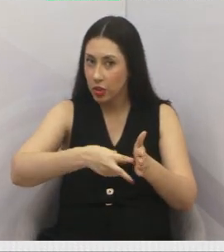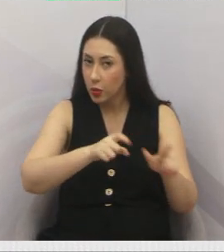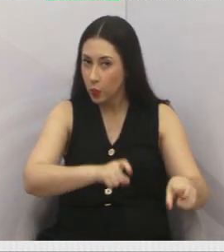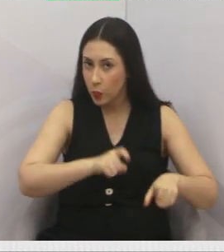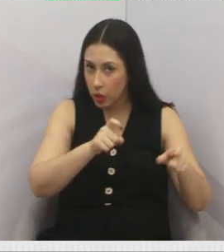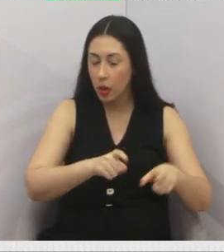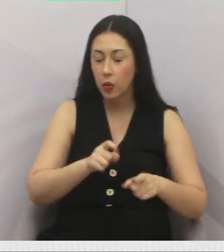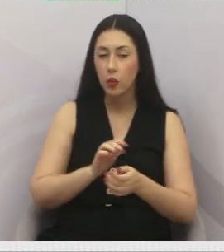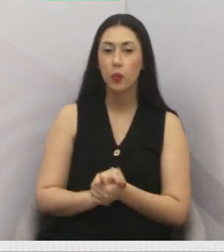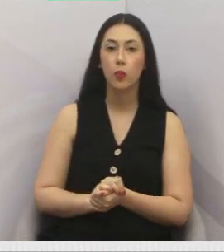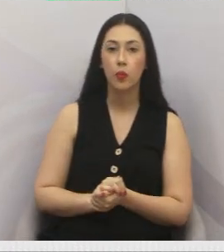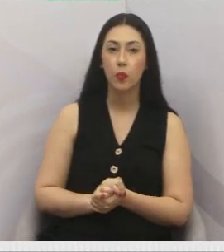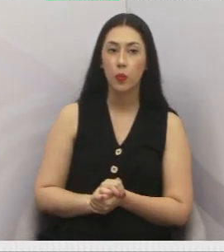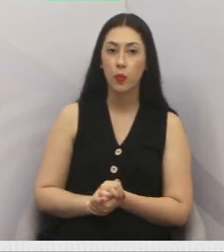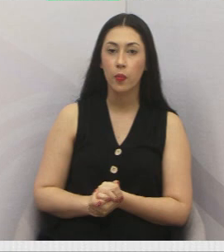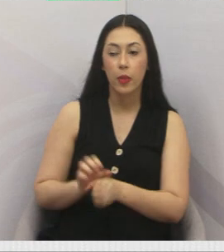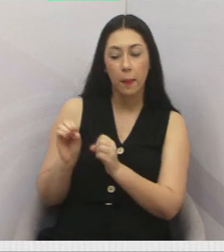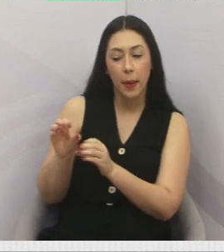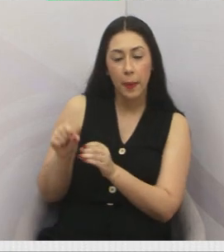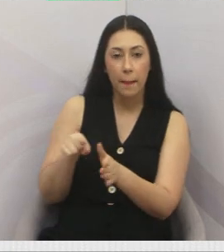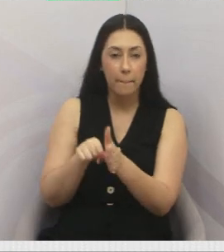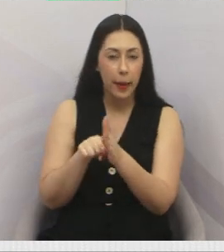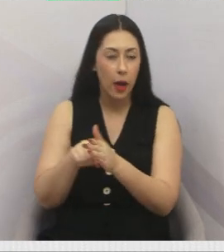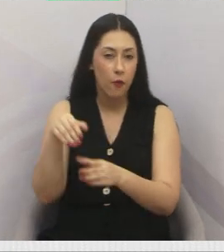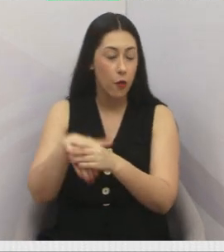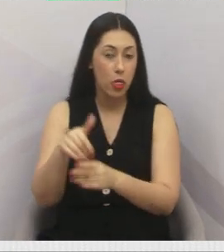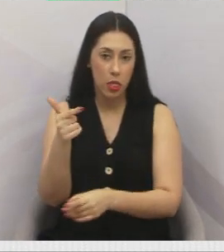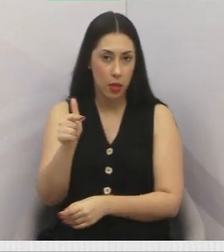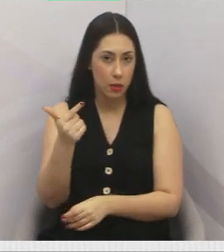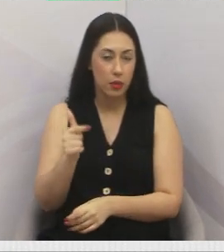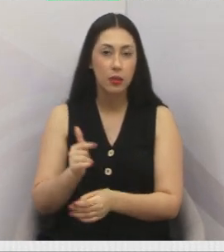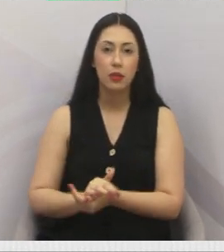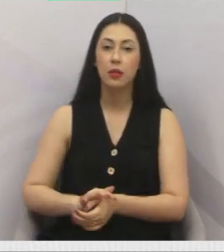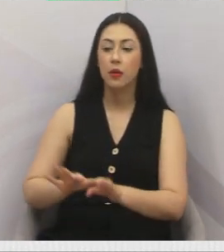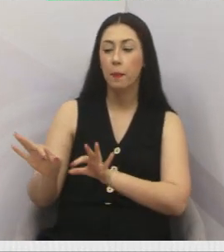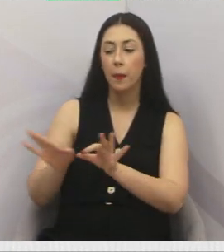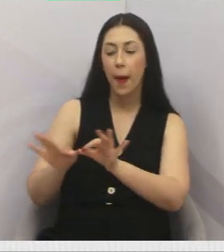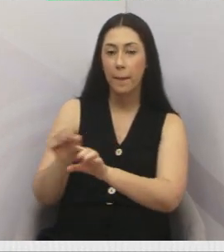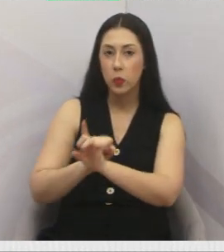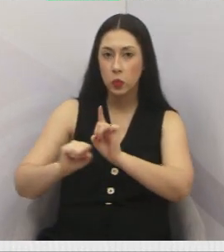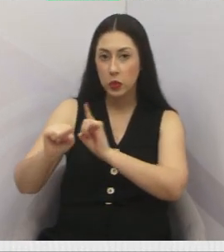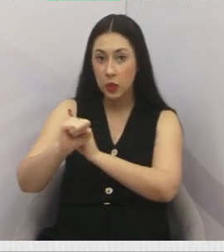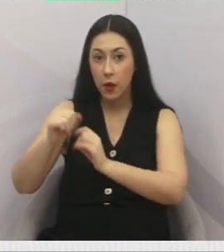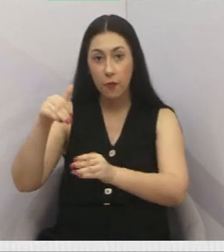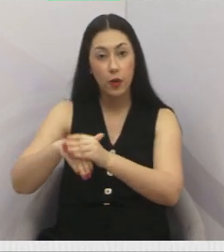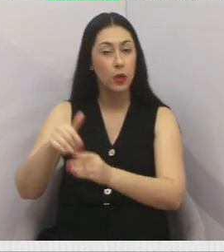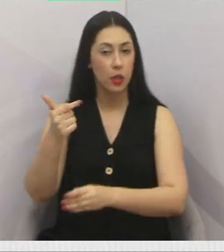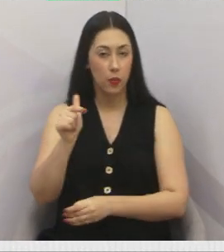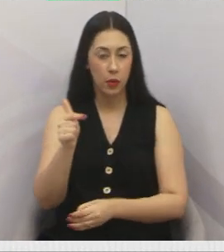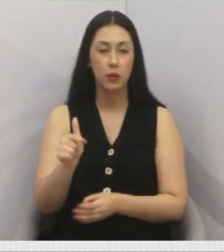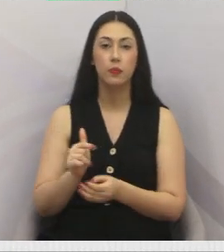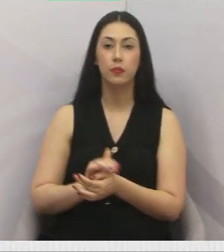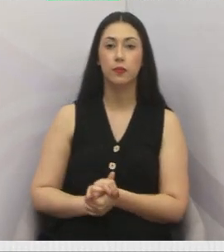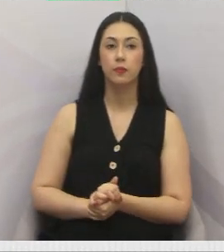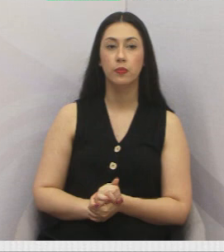um voto sindicato rural. Segmento Entidades Acadêmicas, voto em branco. Segmento Organização da Sociedade Civil, voto em branco.